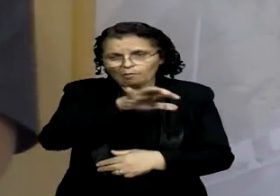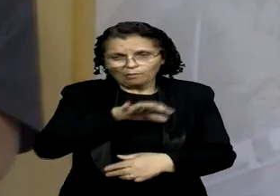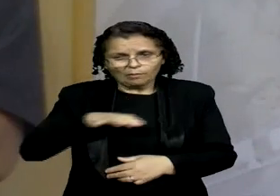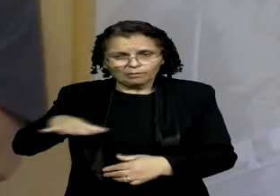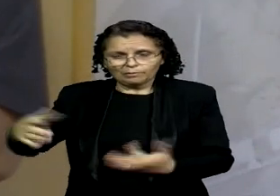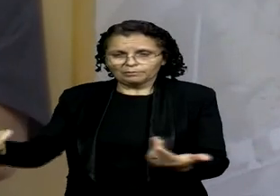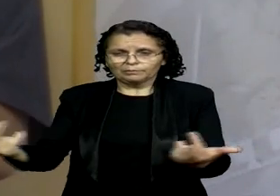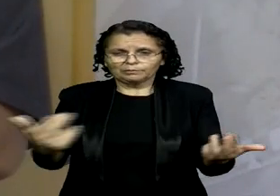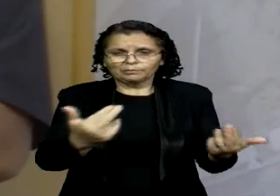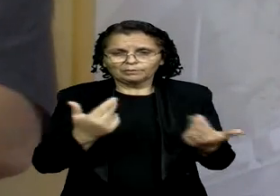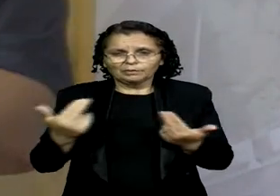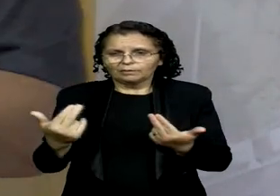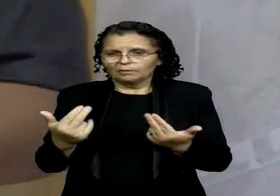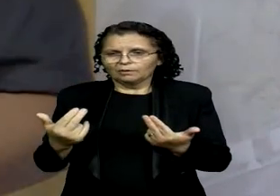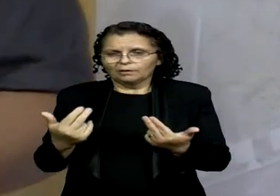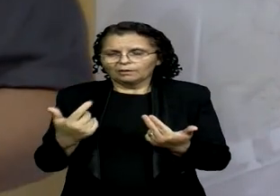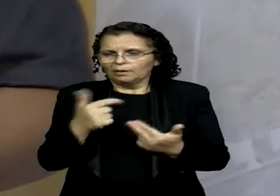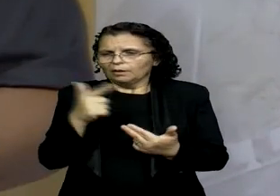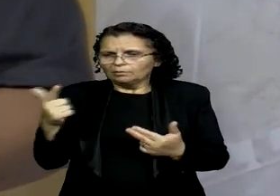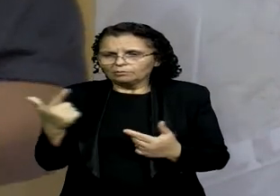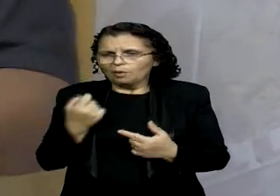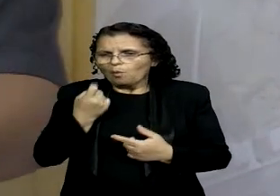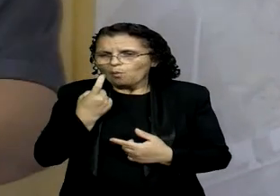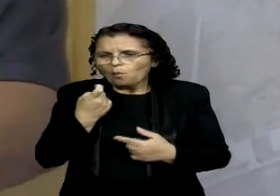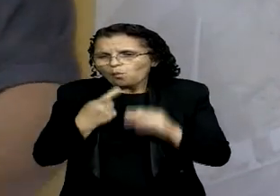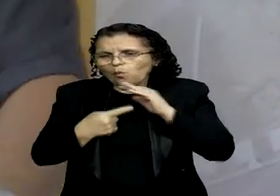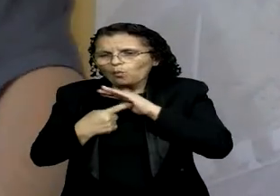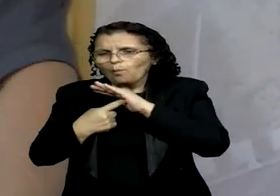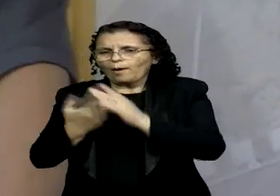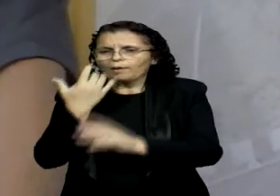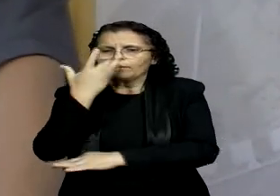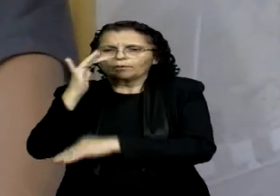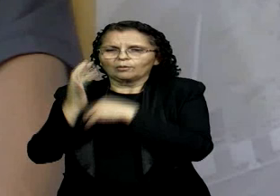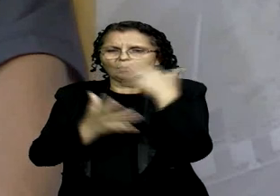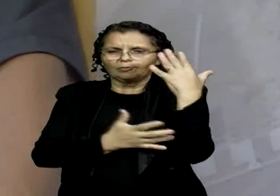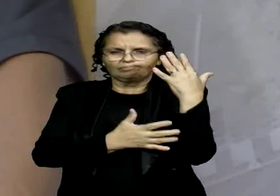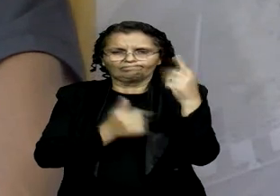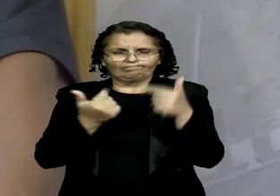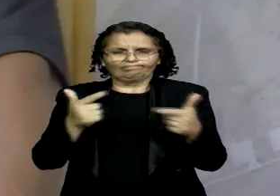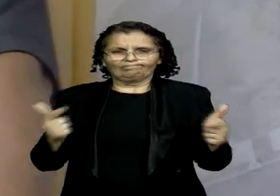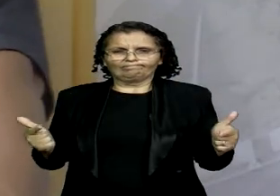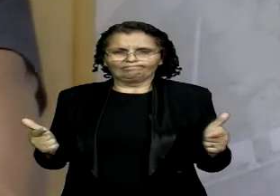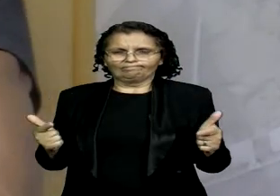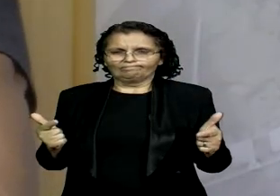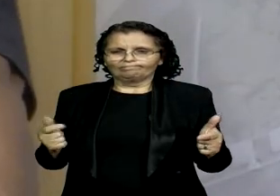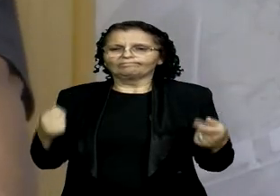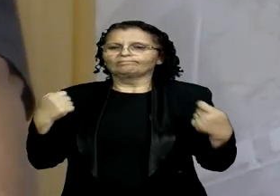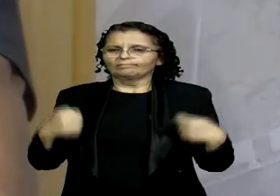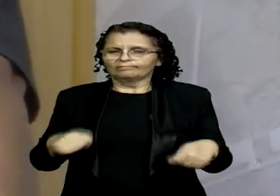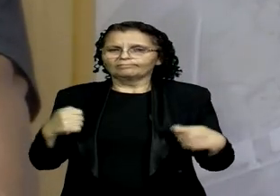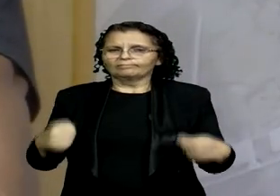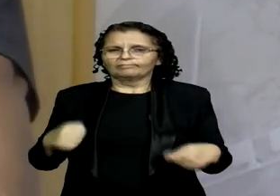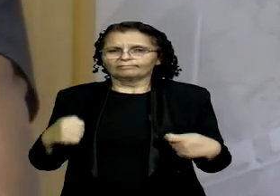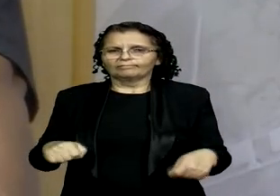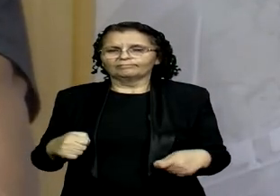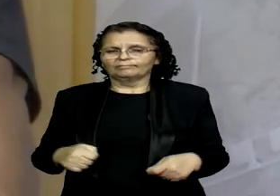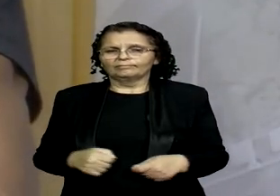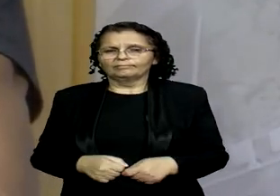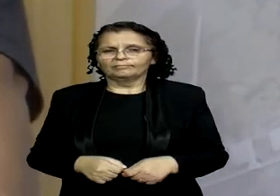lugar e não receber um parque ecológico. É necessário, Ana Paula. É